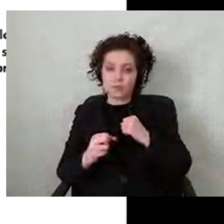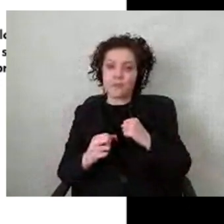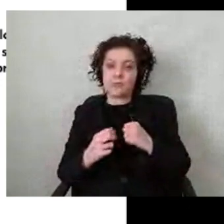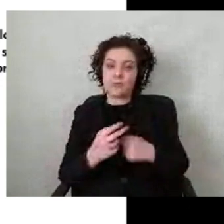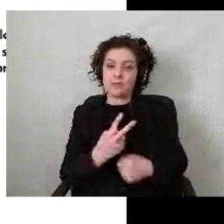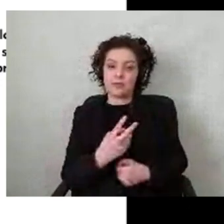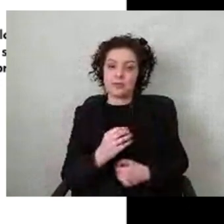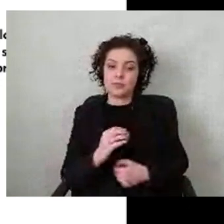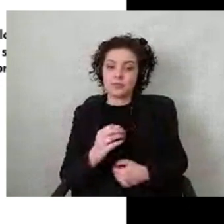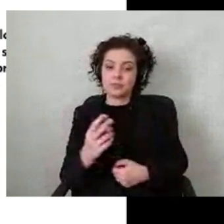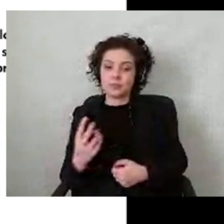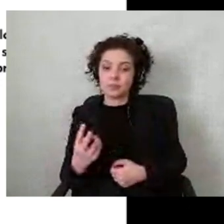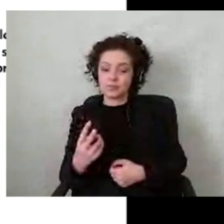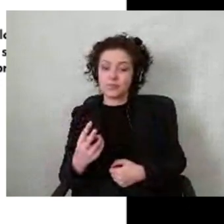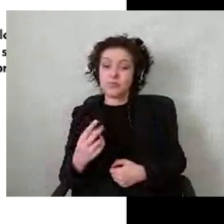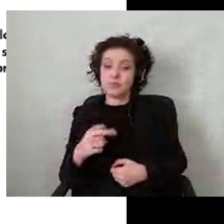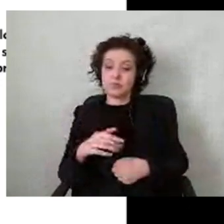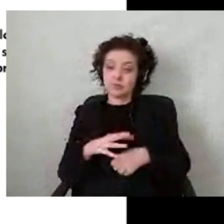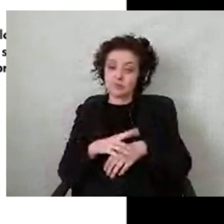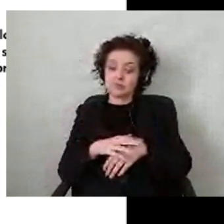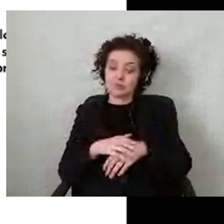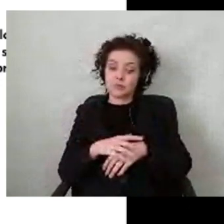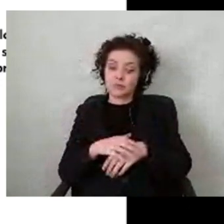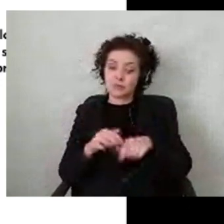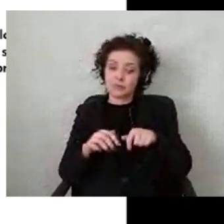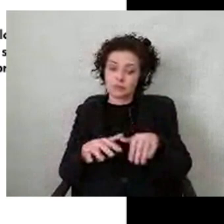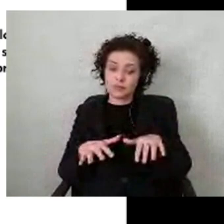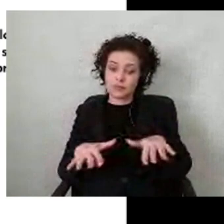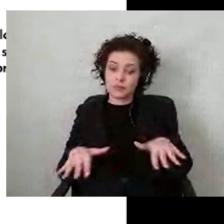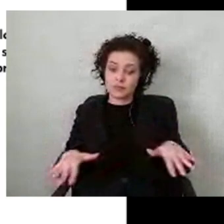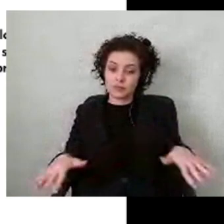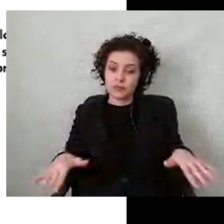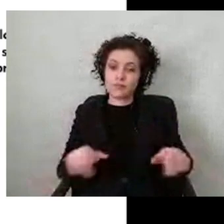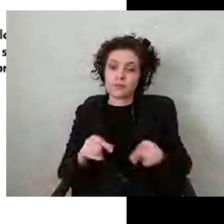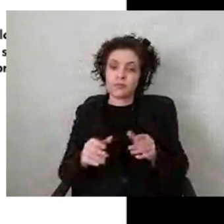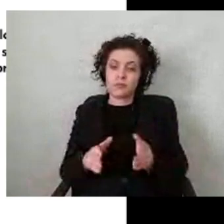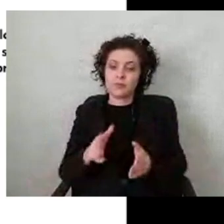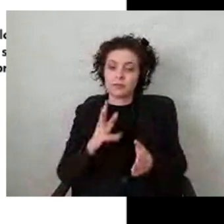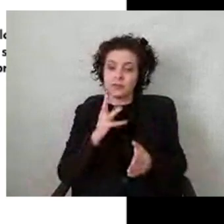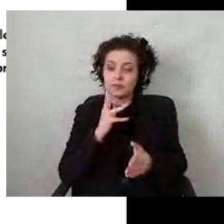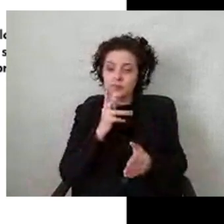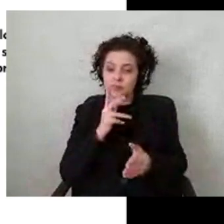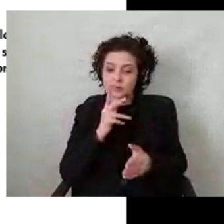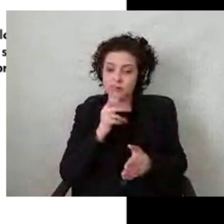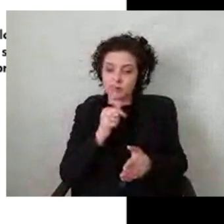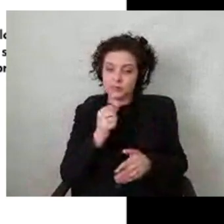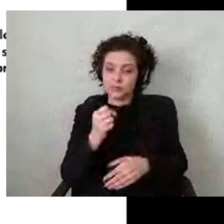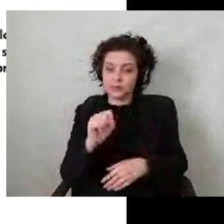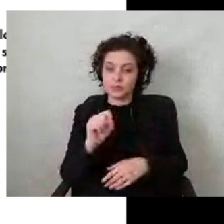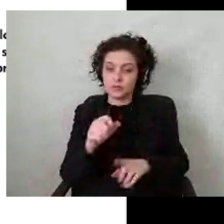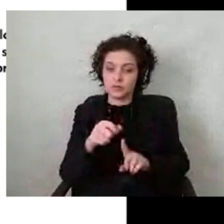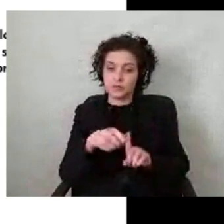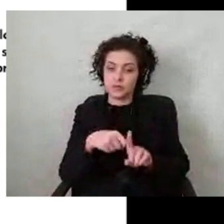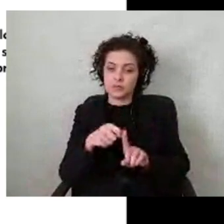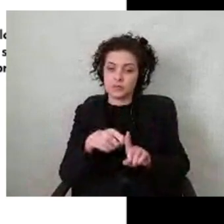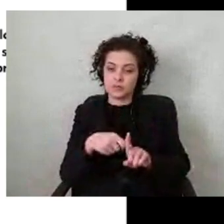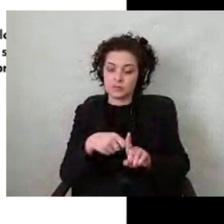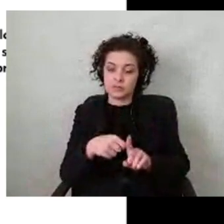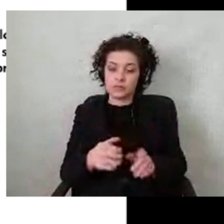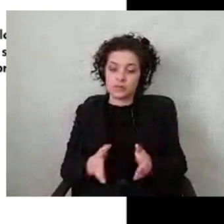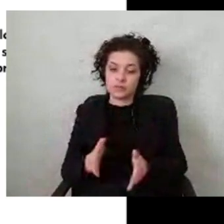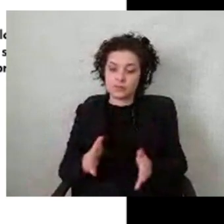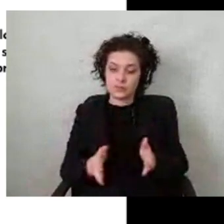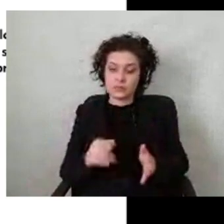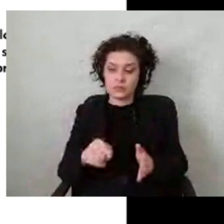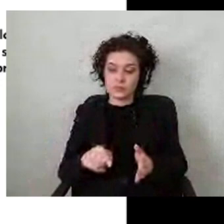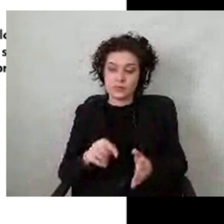Essa epidemia foi uma epidemia que durou apenas 8 meses. Na verdade, esse vírus SARS-CoV